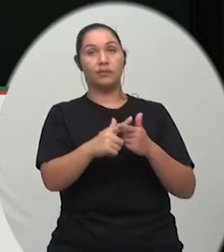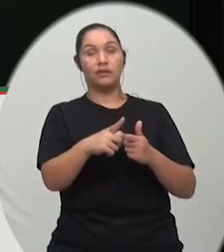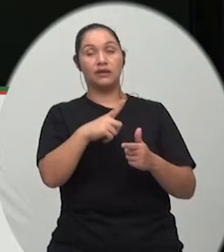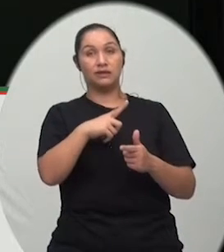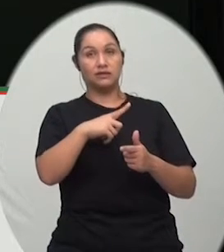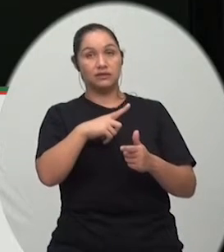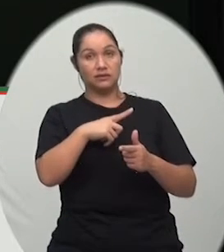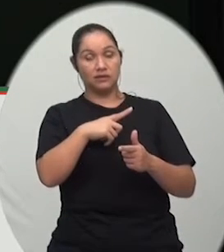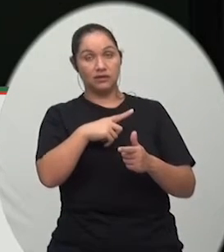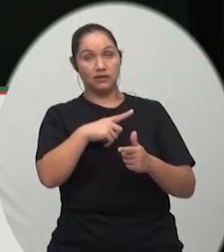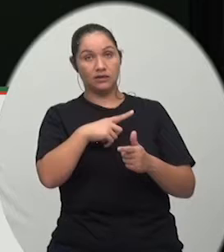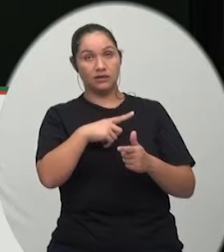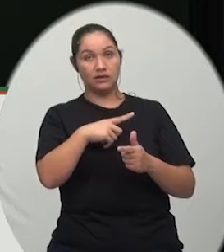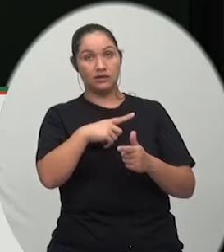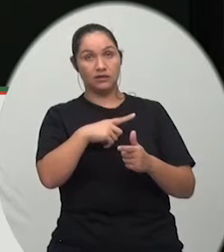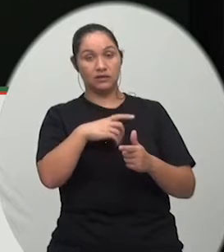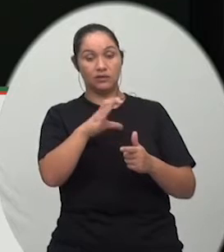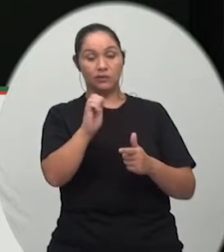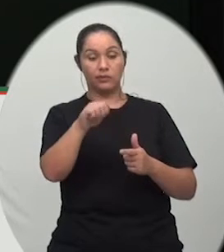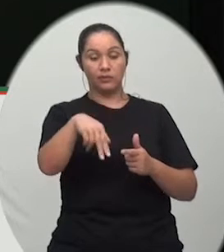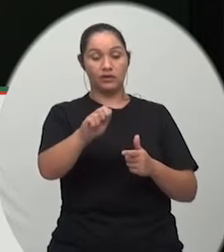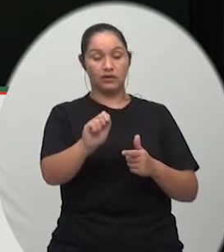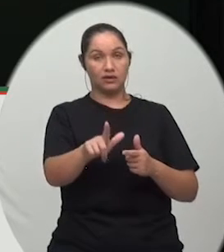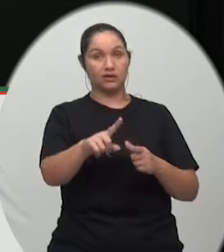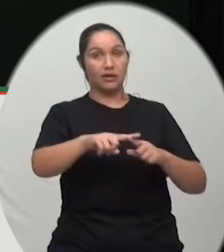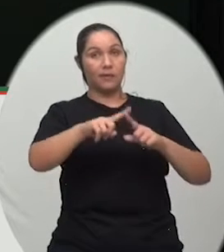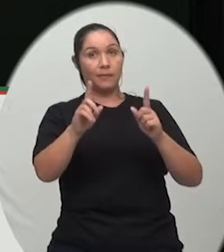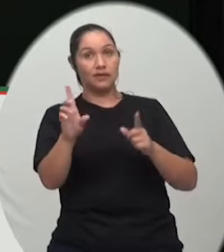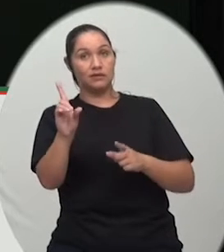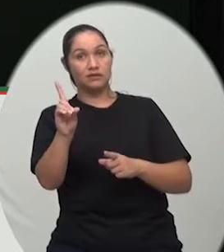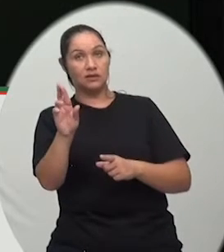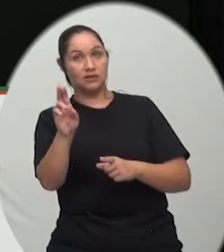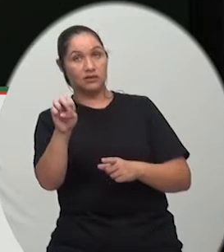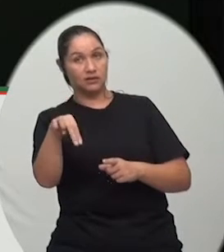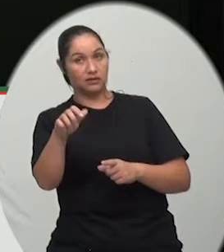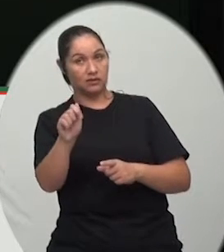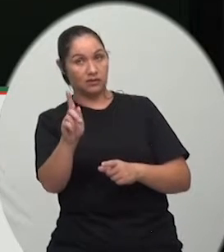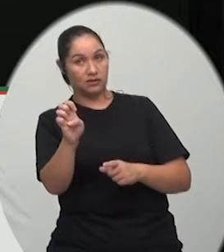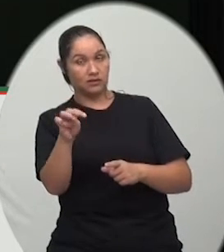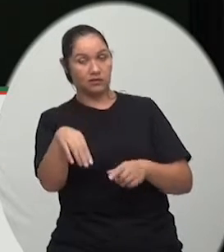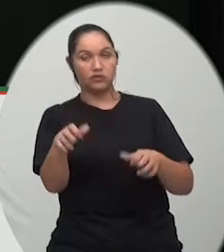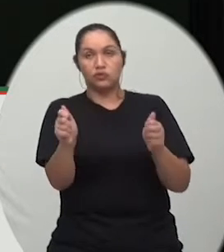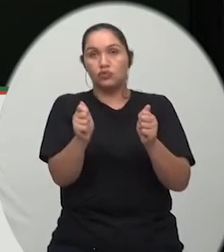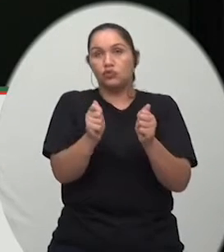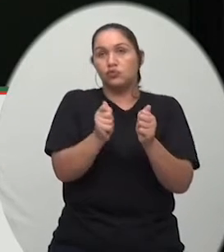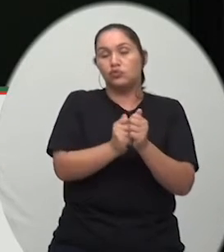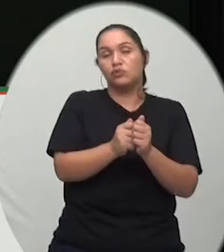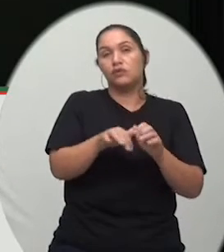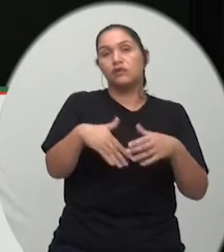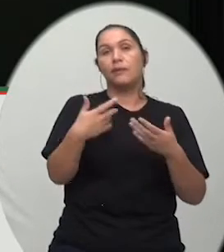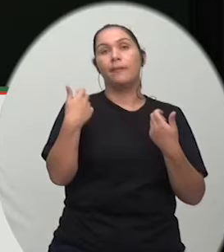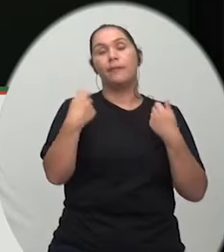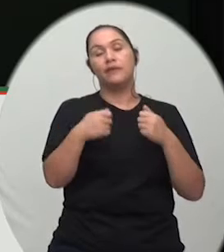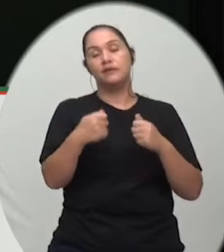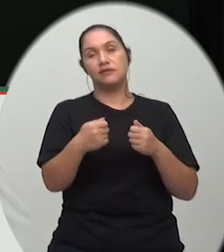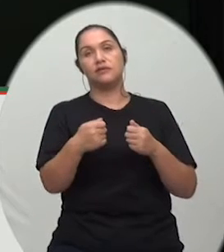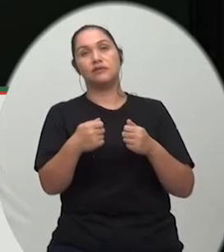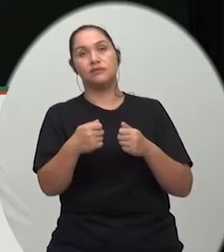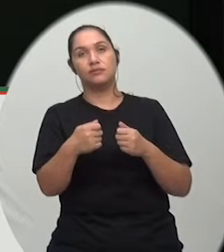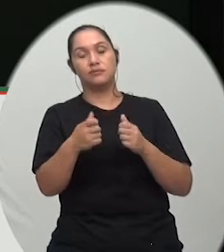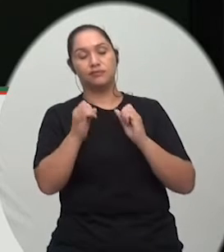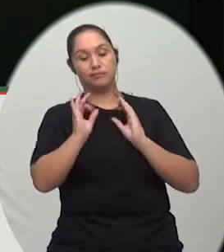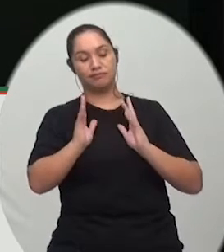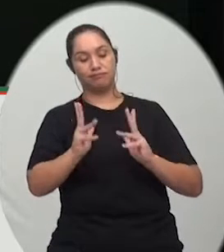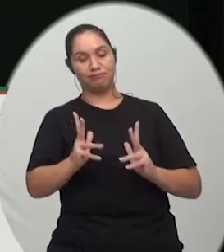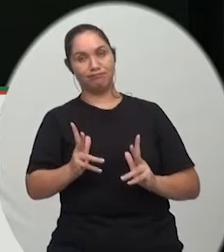canal, para coletar todas as águas que vêm nessas ruas, que infelizmente